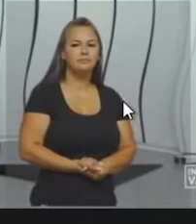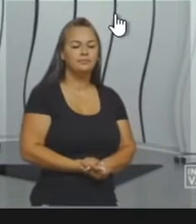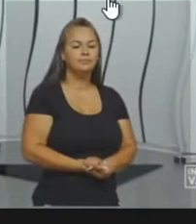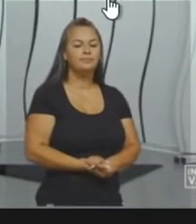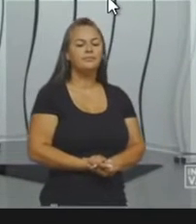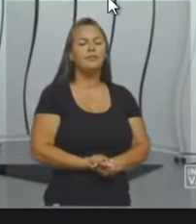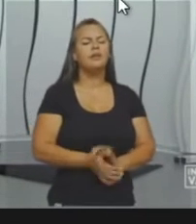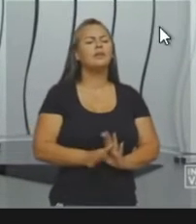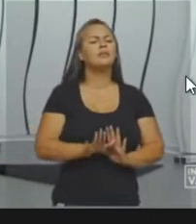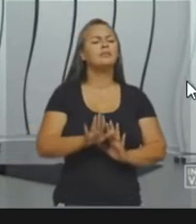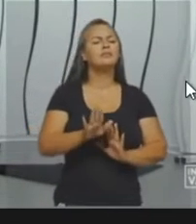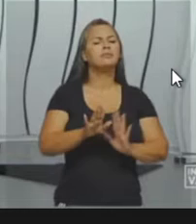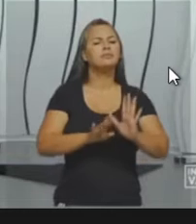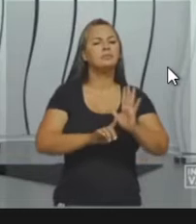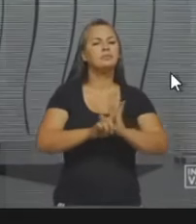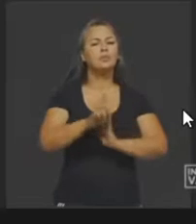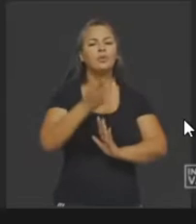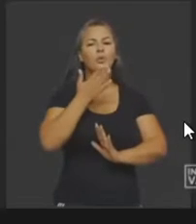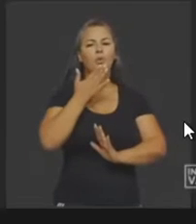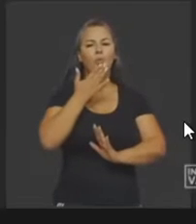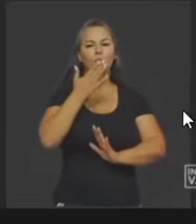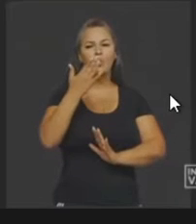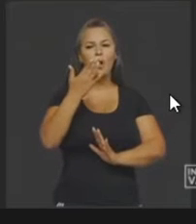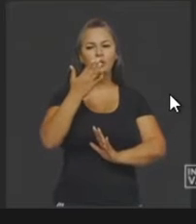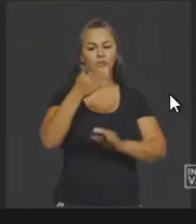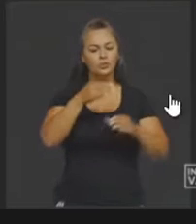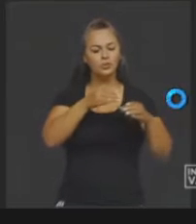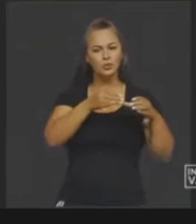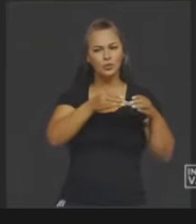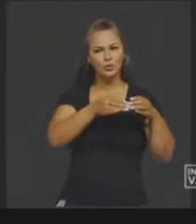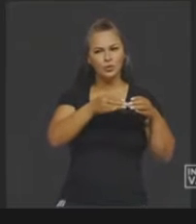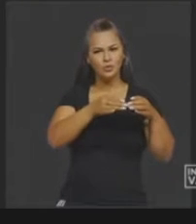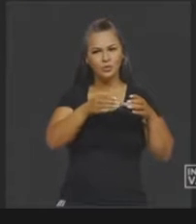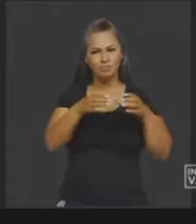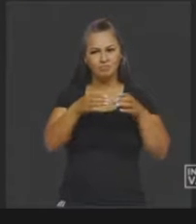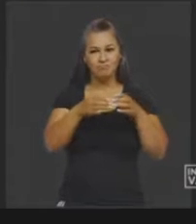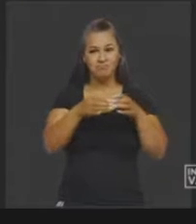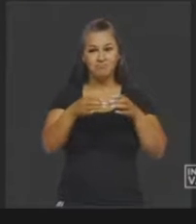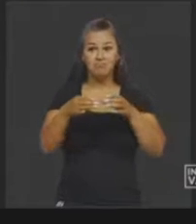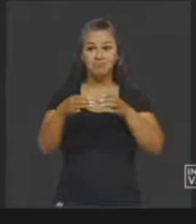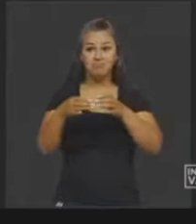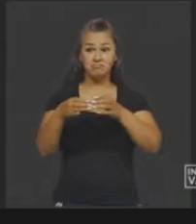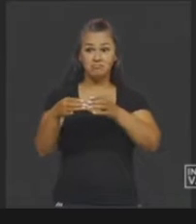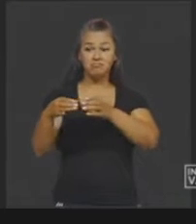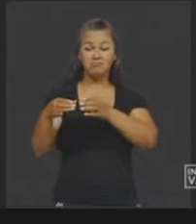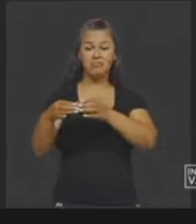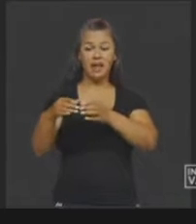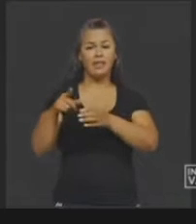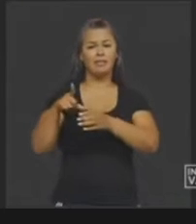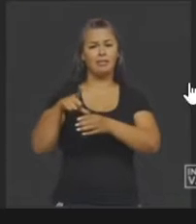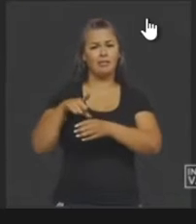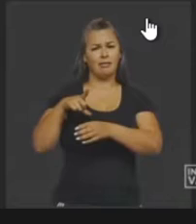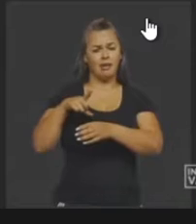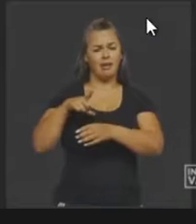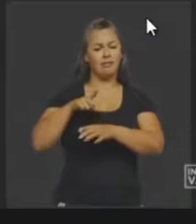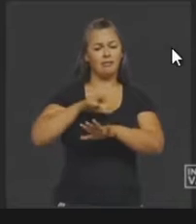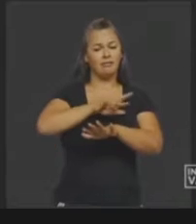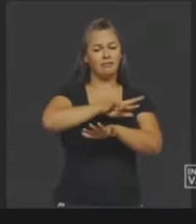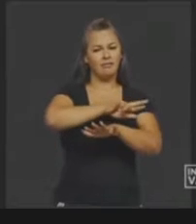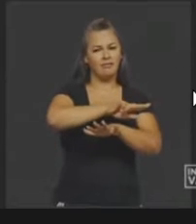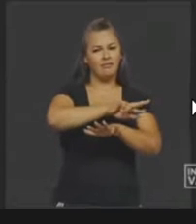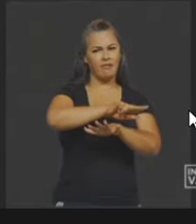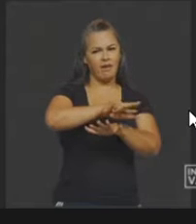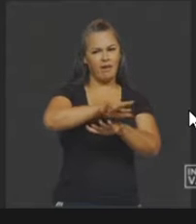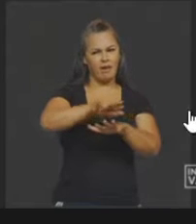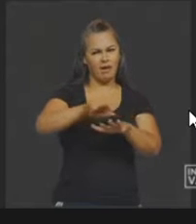Quais seriam os reinos? Existem diversas classificações, existem até classificações que falam